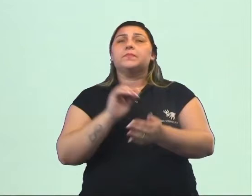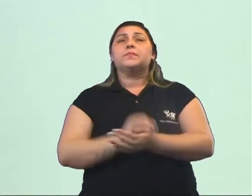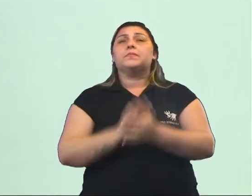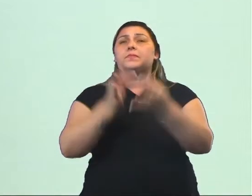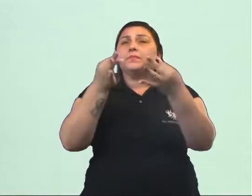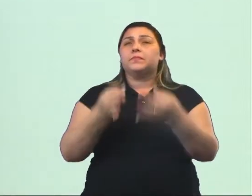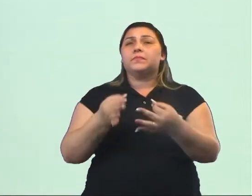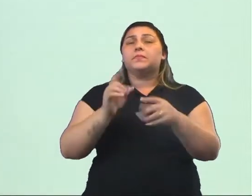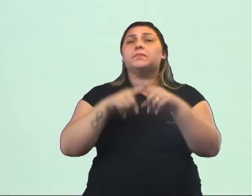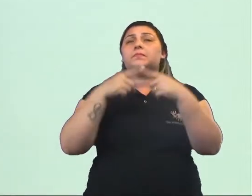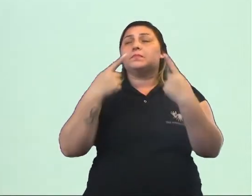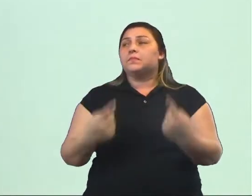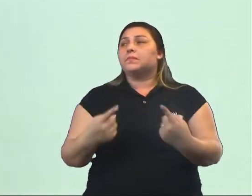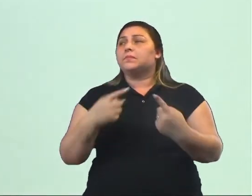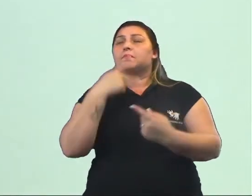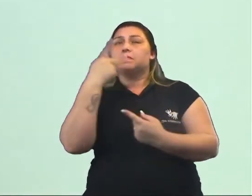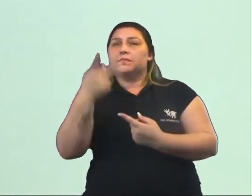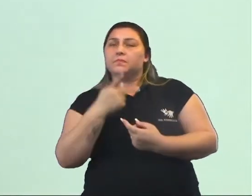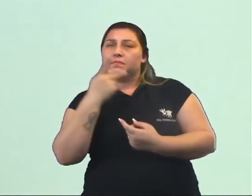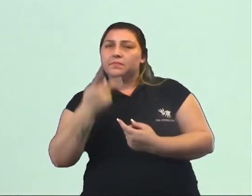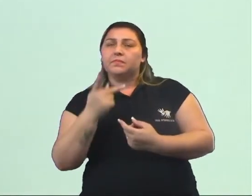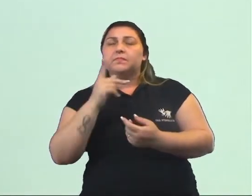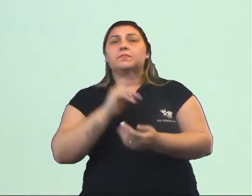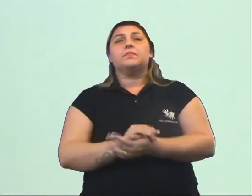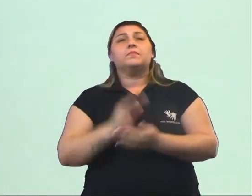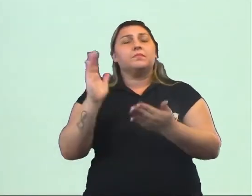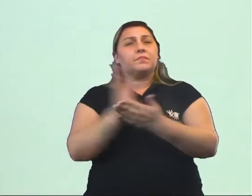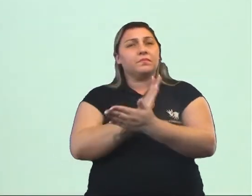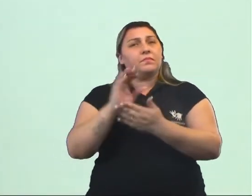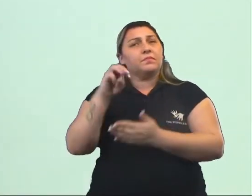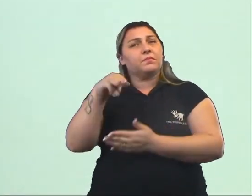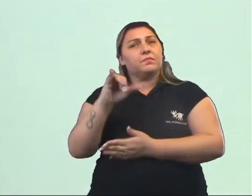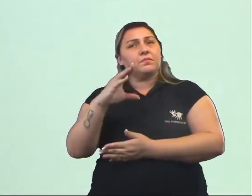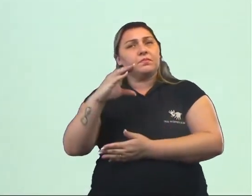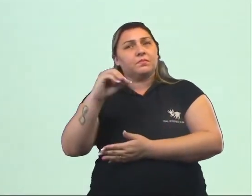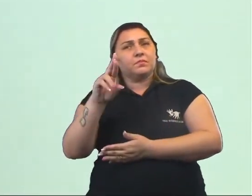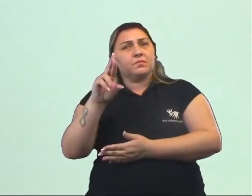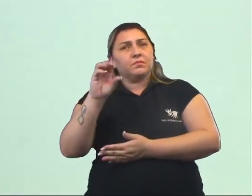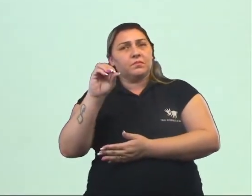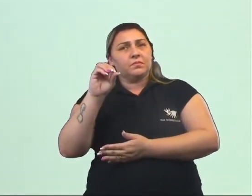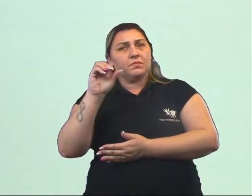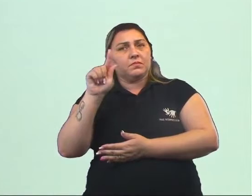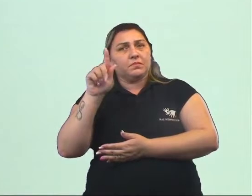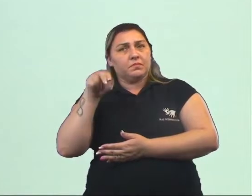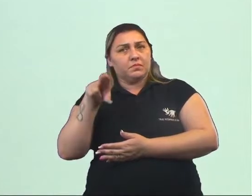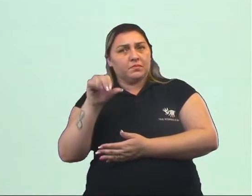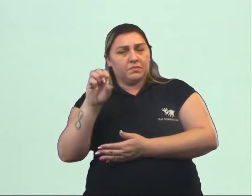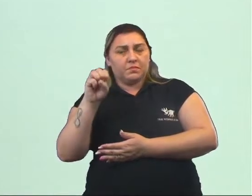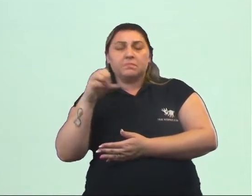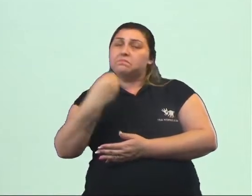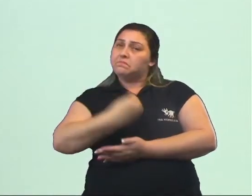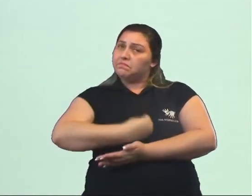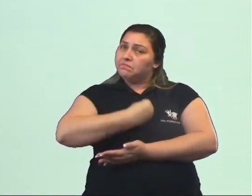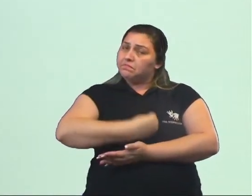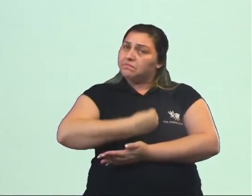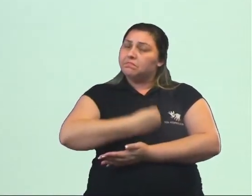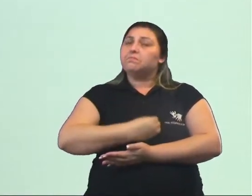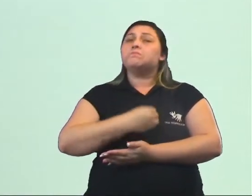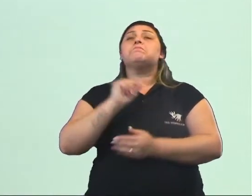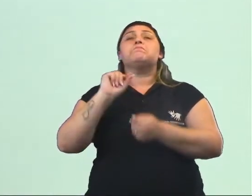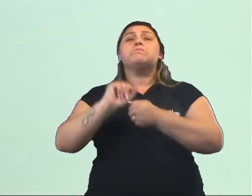vocês, certo? Nós acabamos de falar que alguns micro-organismos, alguns fungos participam, certo,